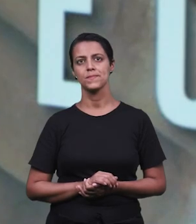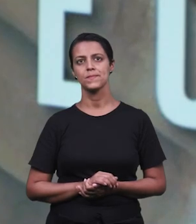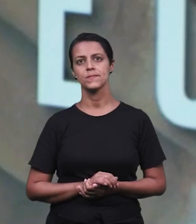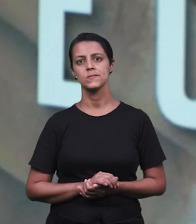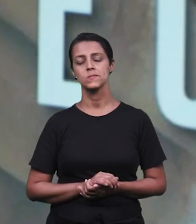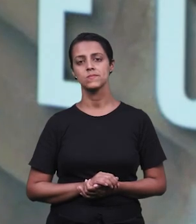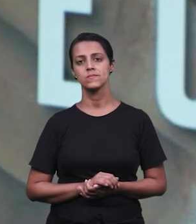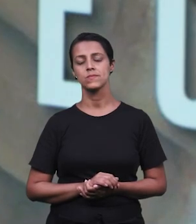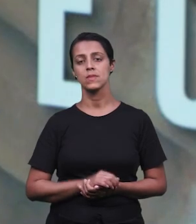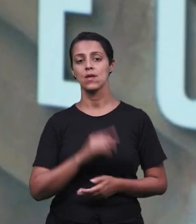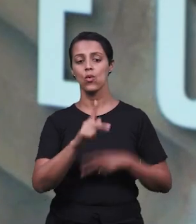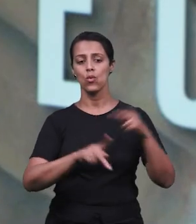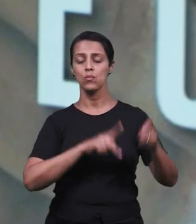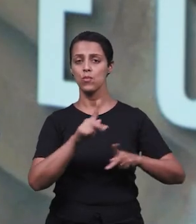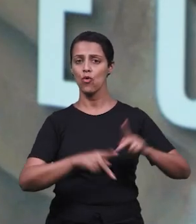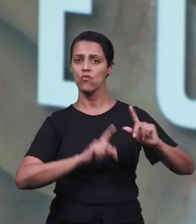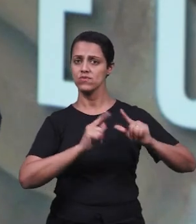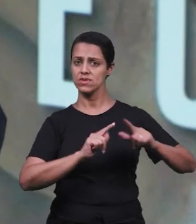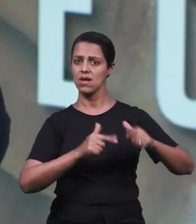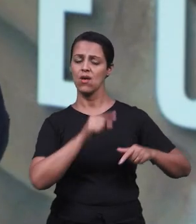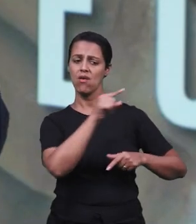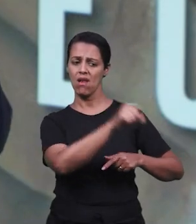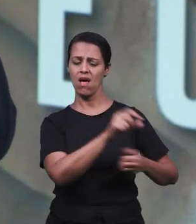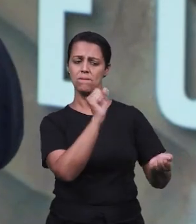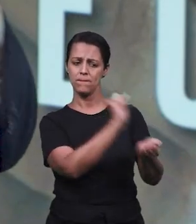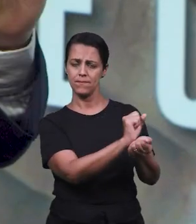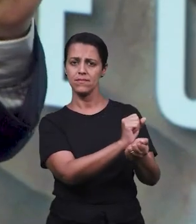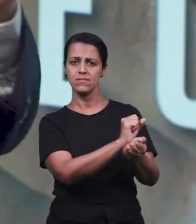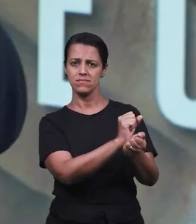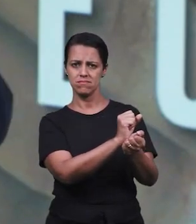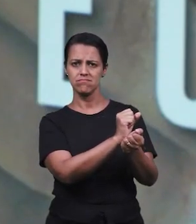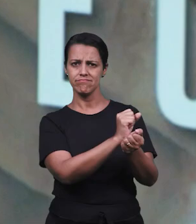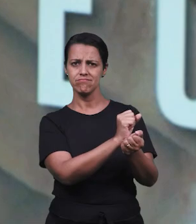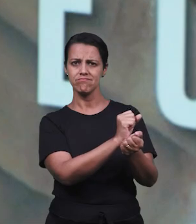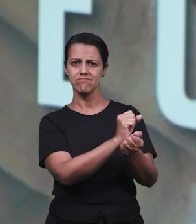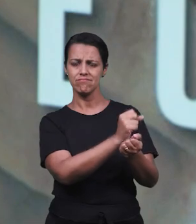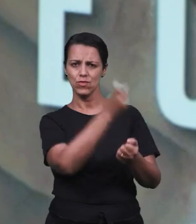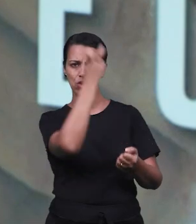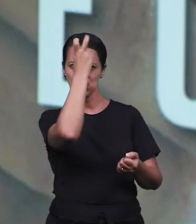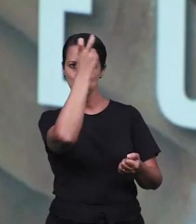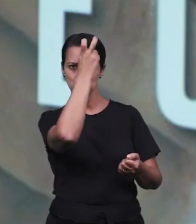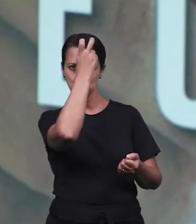que Moisés recolhesse uma oferta voluntária do povo.